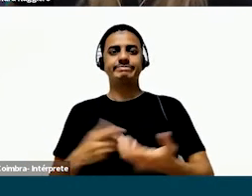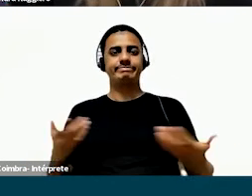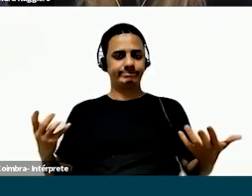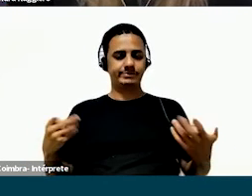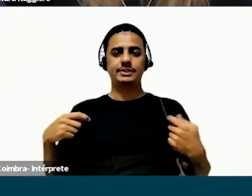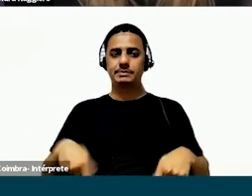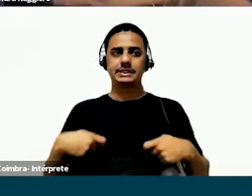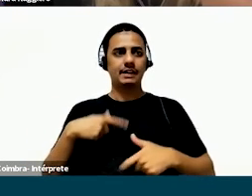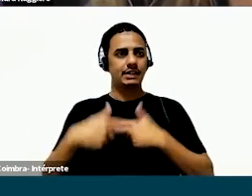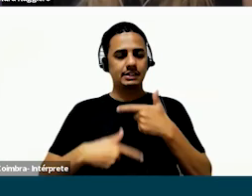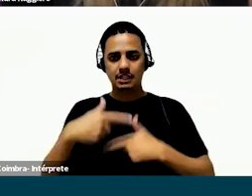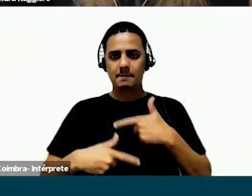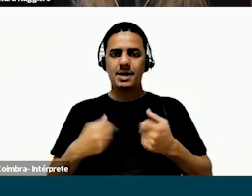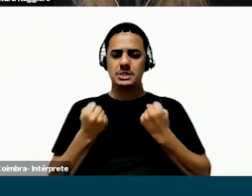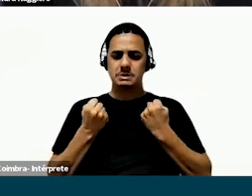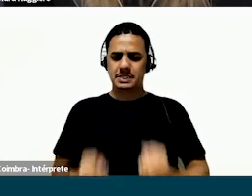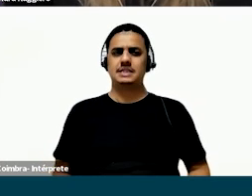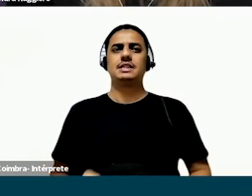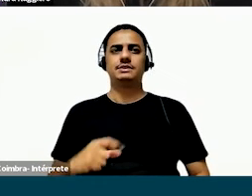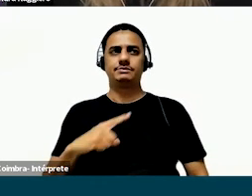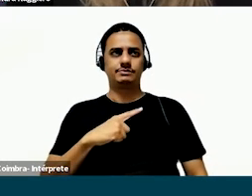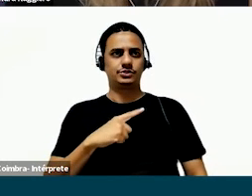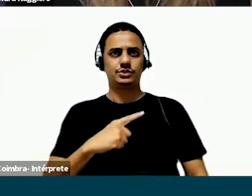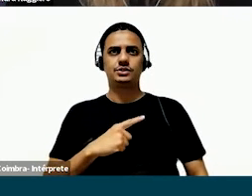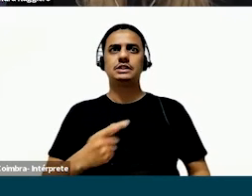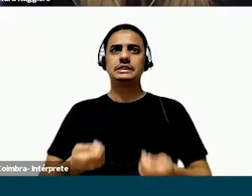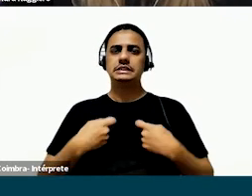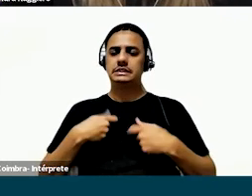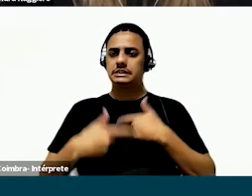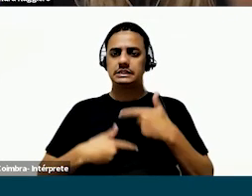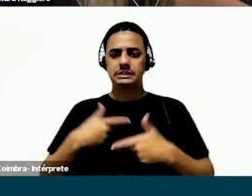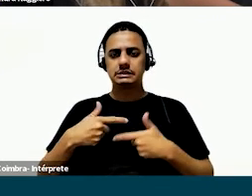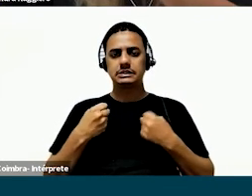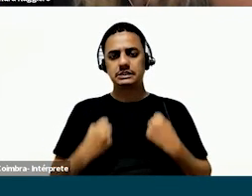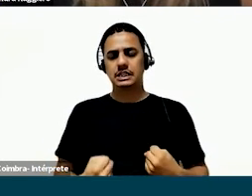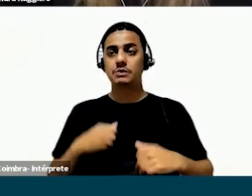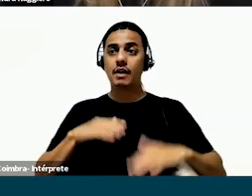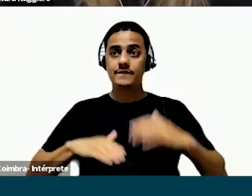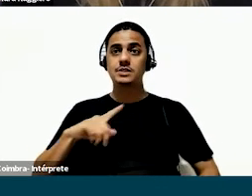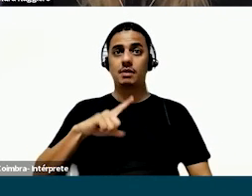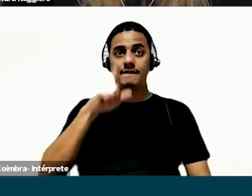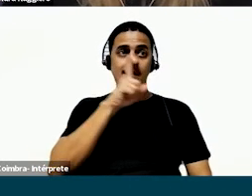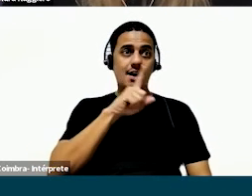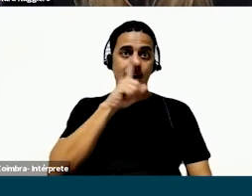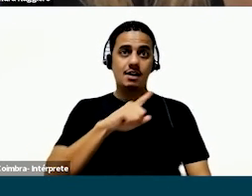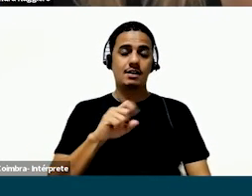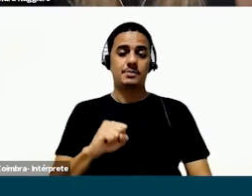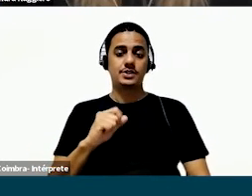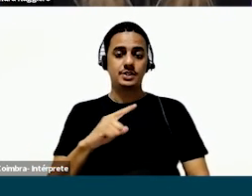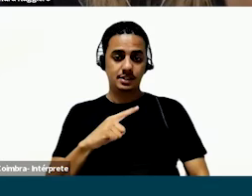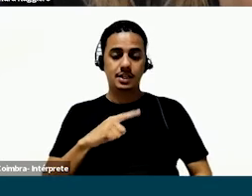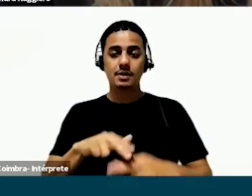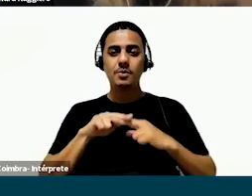se tratava, então, de um trabalho muito oneroso e, com certeza, muito averso a falhas,